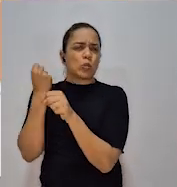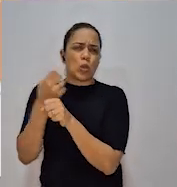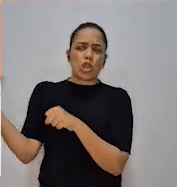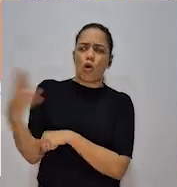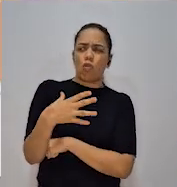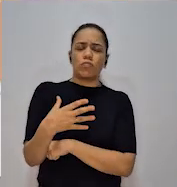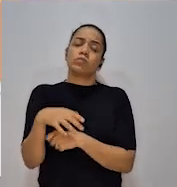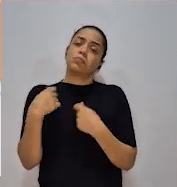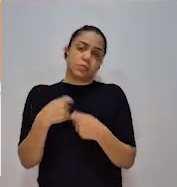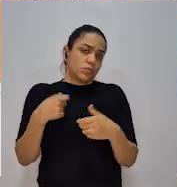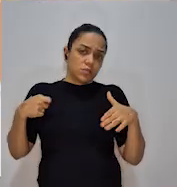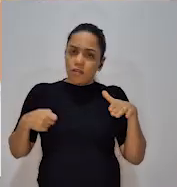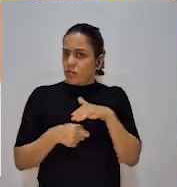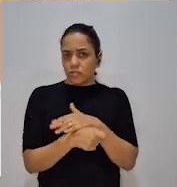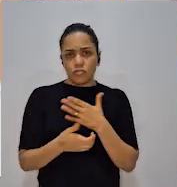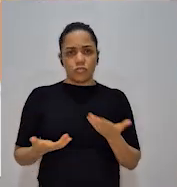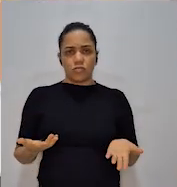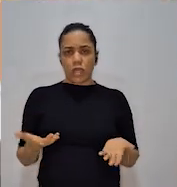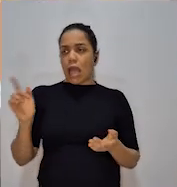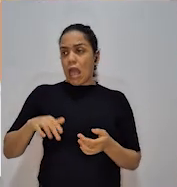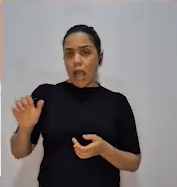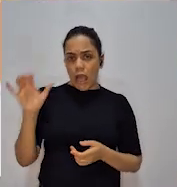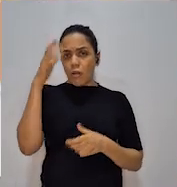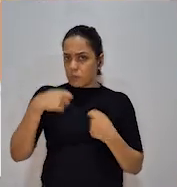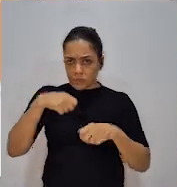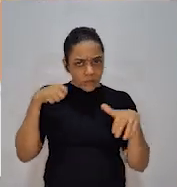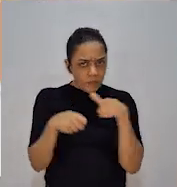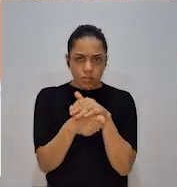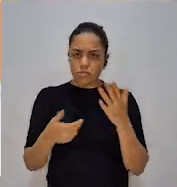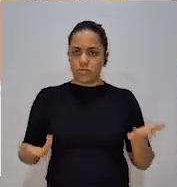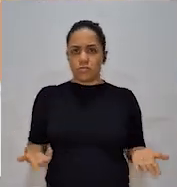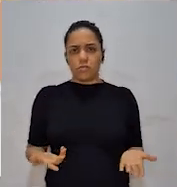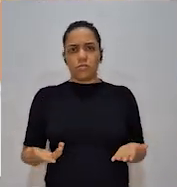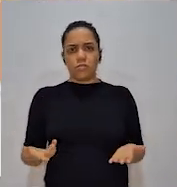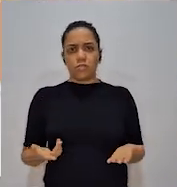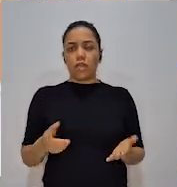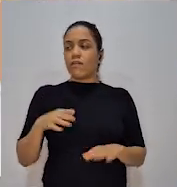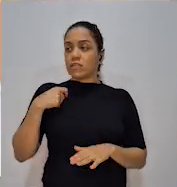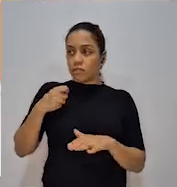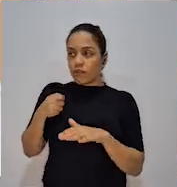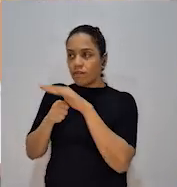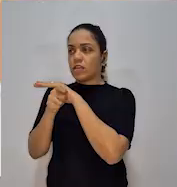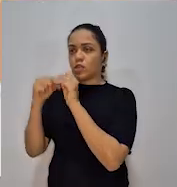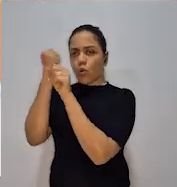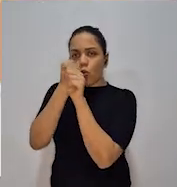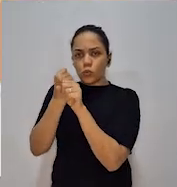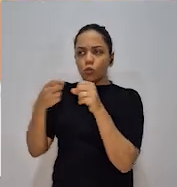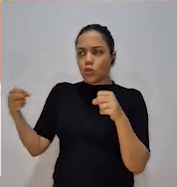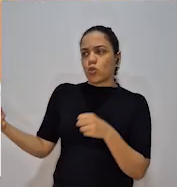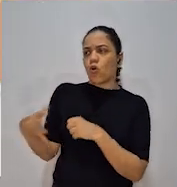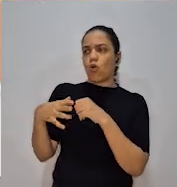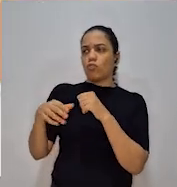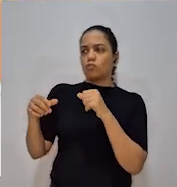Precisa investir. E aí esse investimento vai triplicar quando você trouxer pessoas que têm diversidades